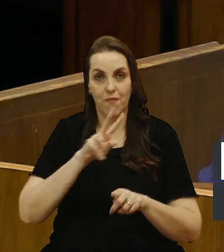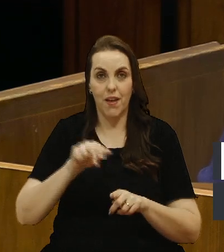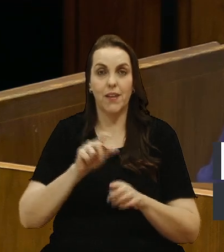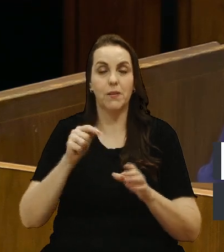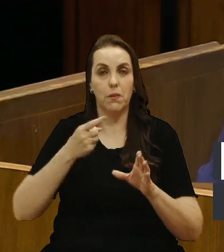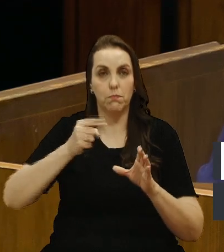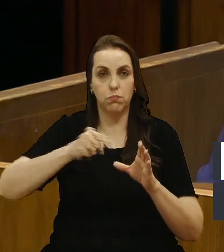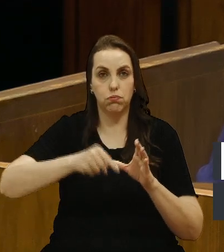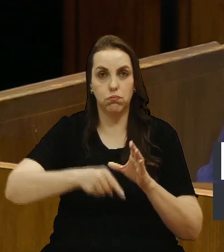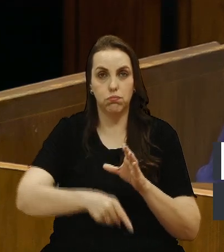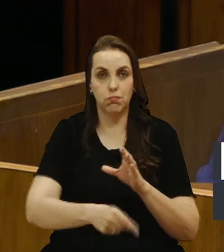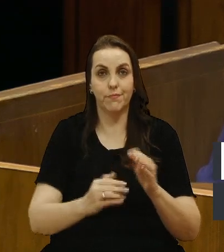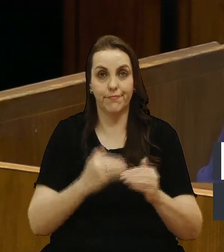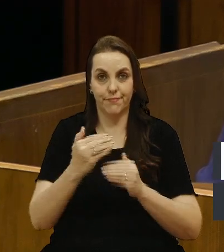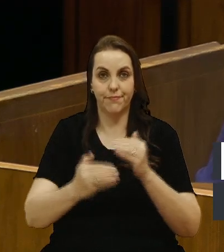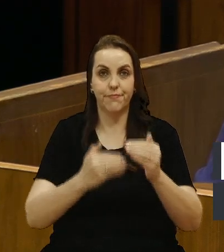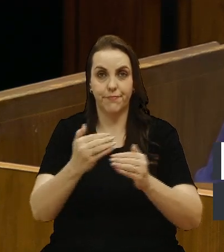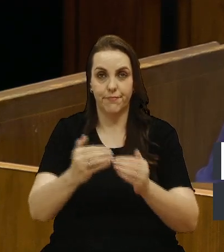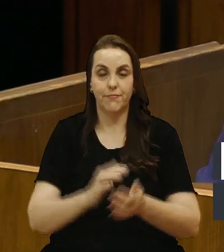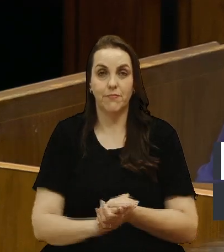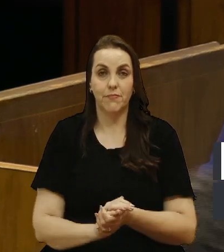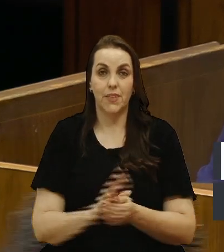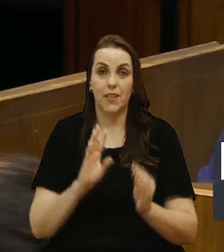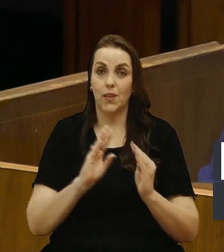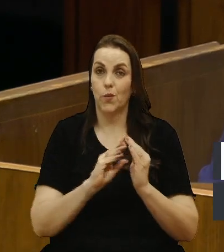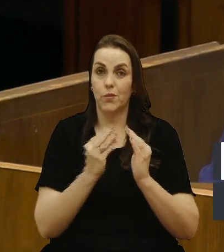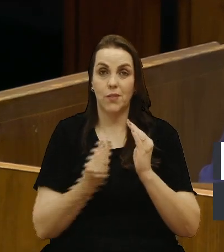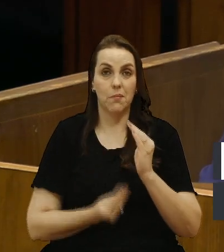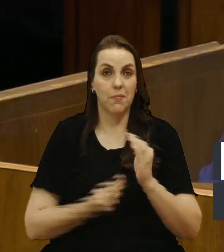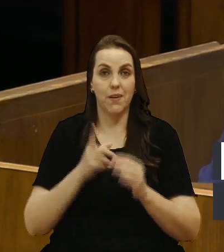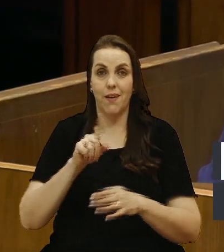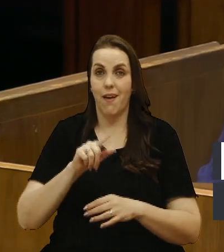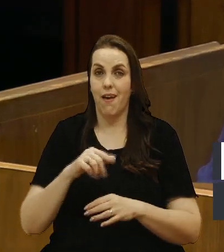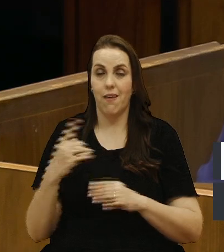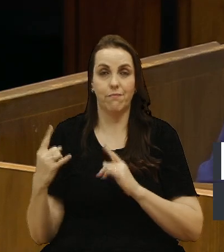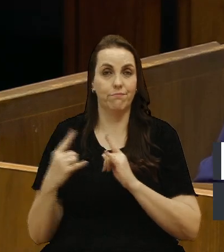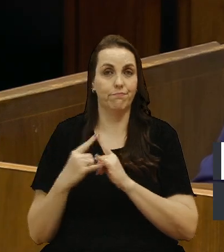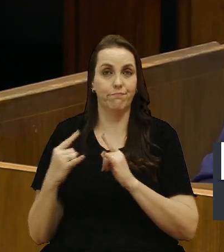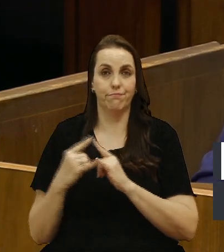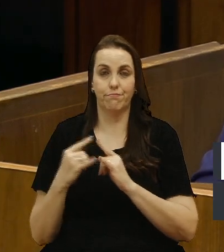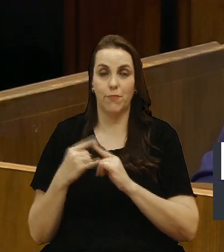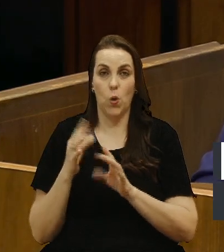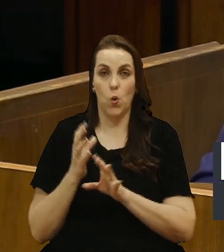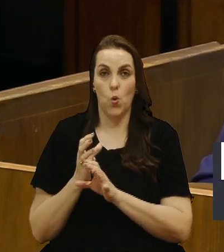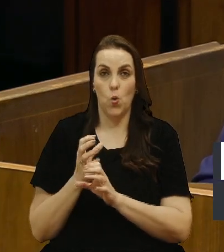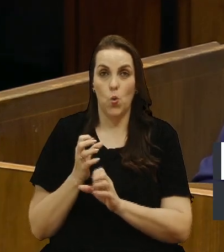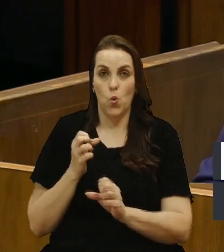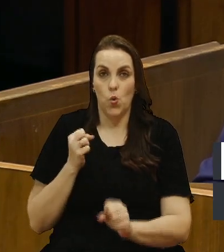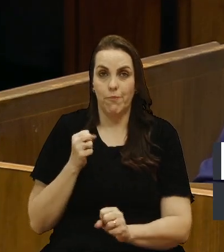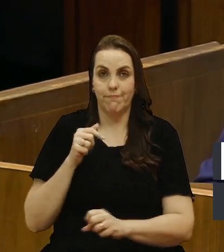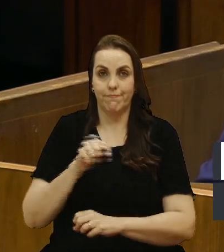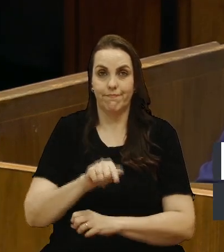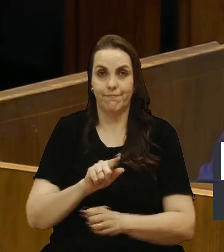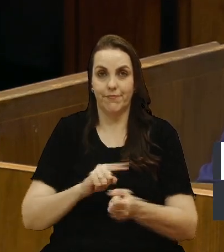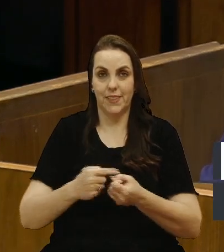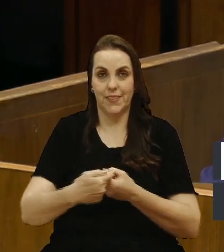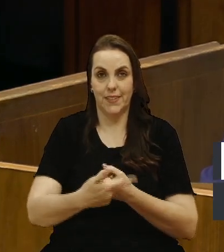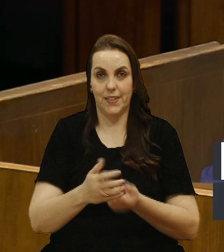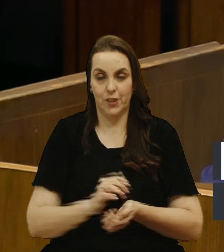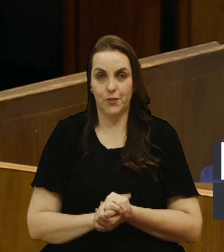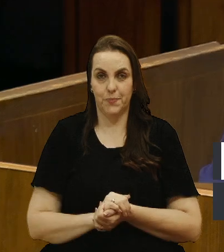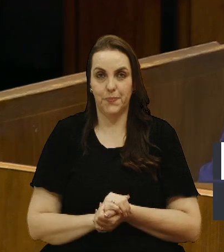sequência. Então o SAMAI é uma autarquia que dá lucros para a nossa cidade. Como